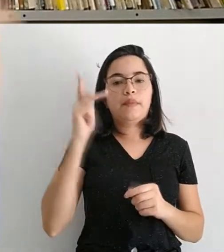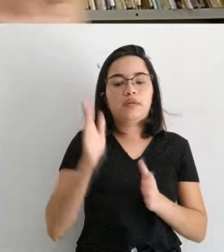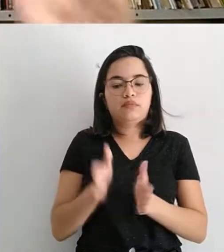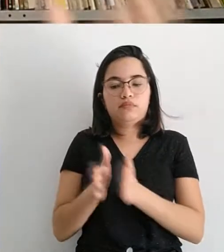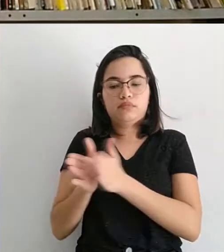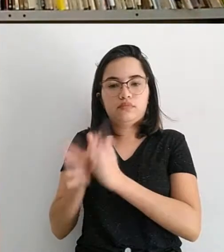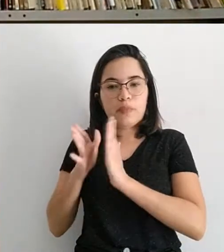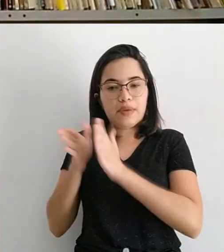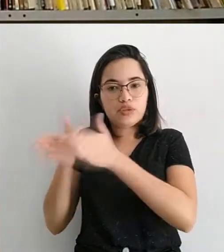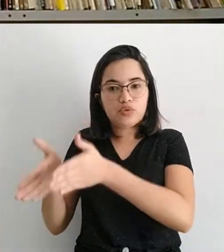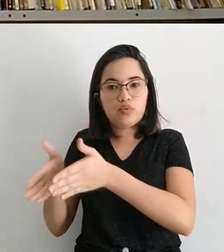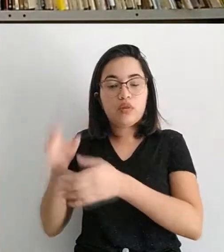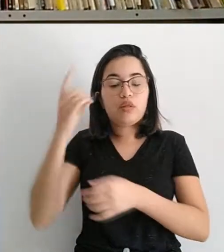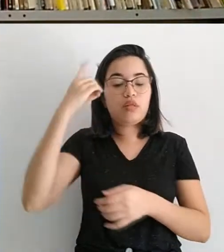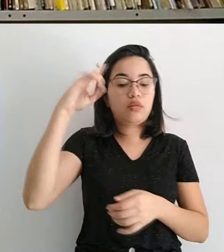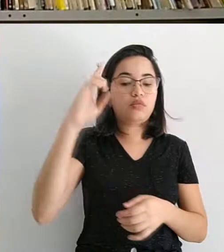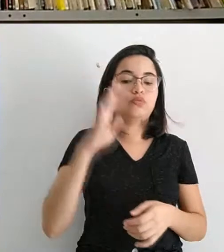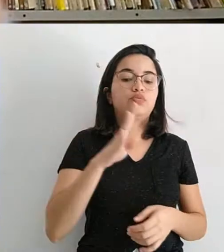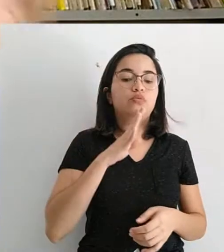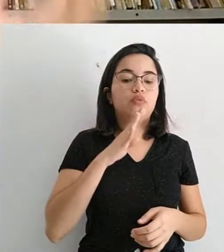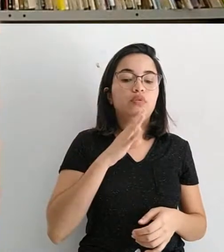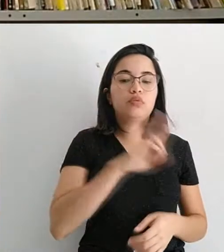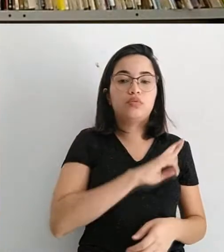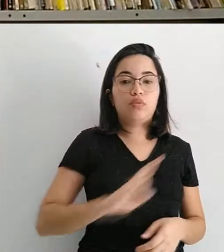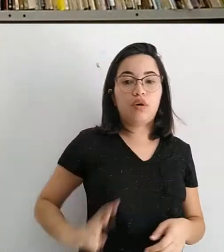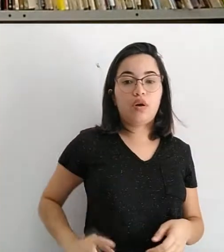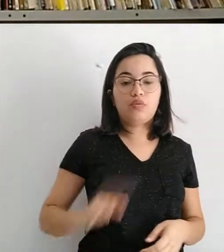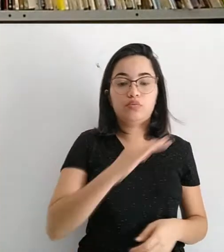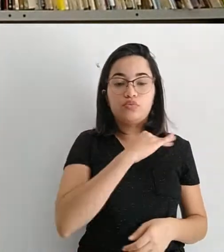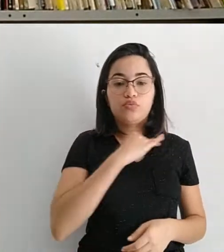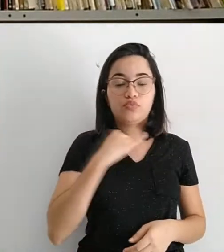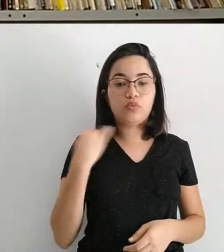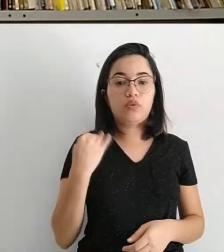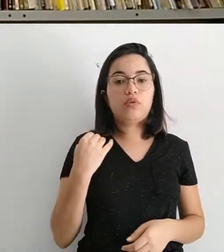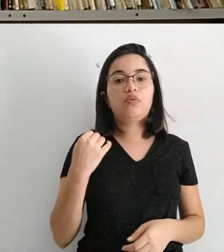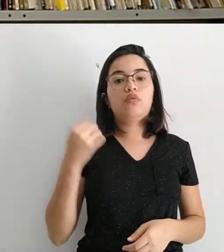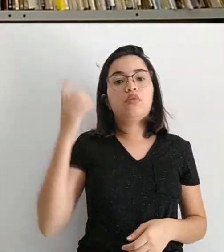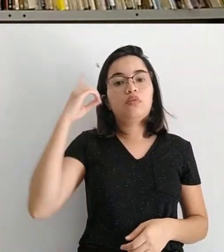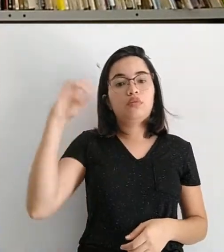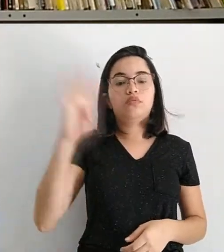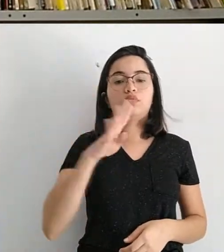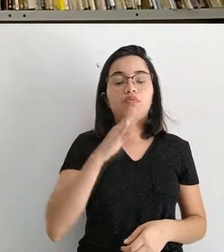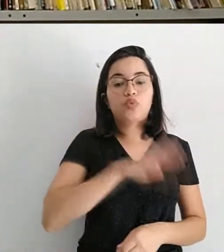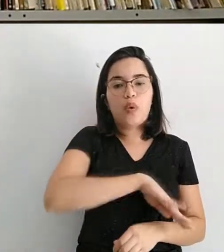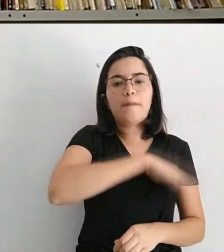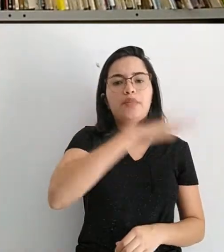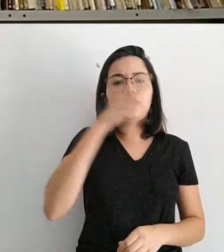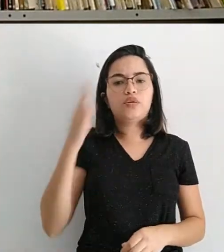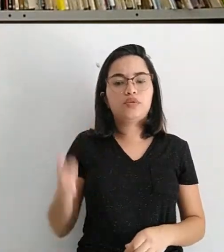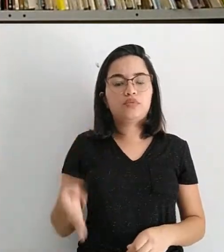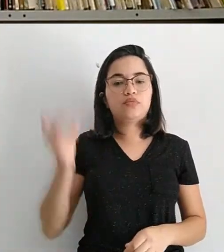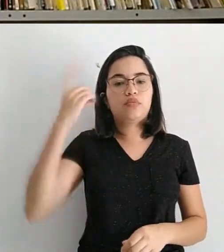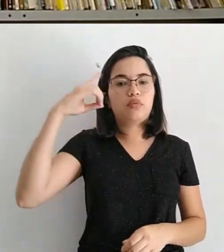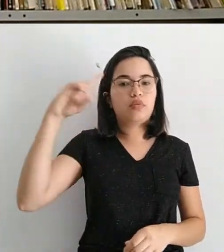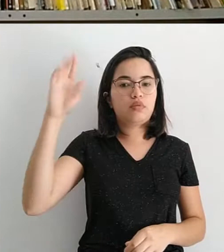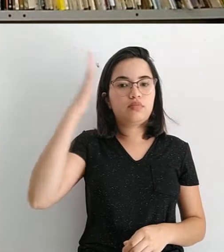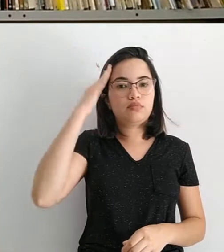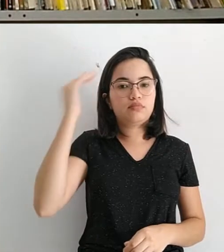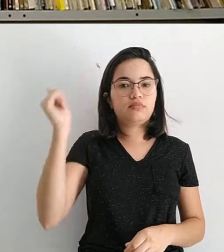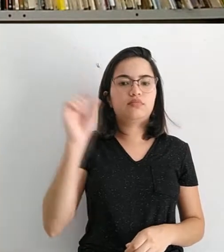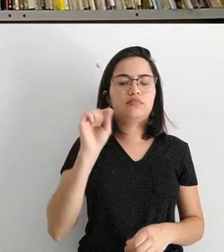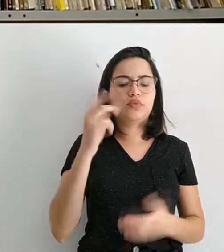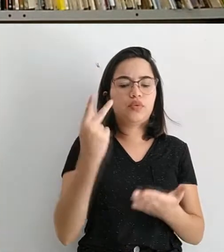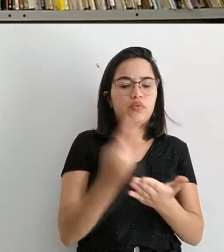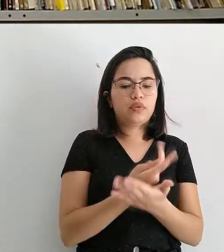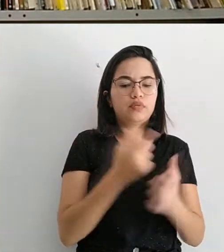Deus conhece o reino dos mortos, Deus conhece o abismo, Deus sabe o que se passa nesse